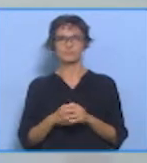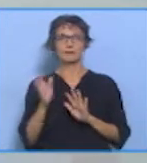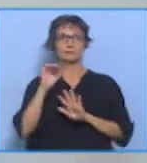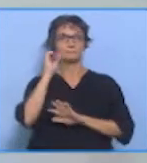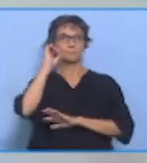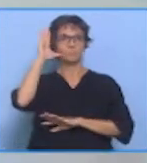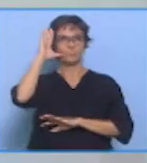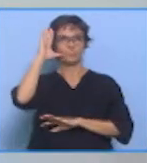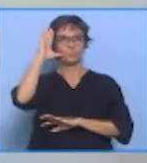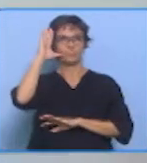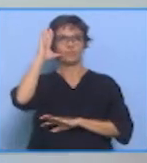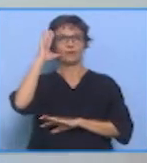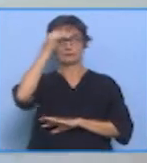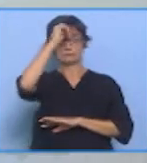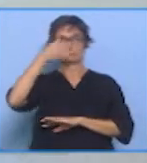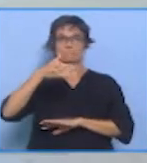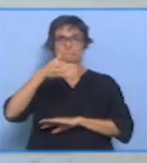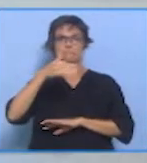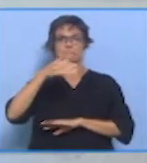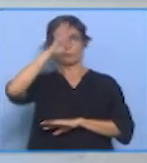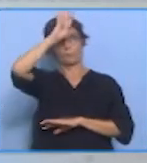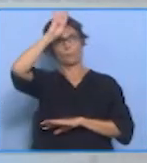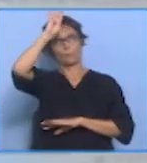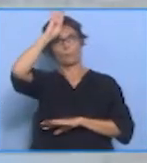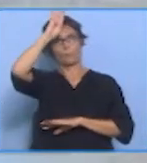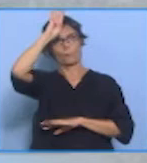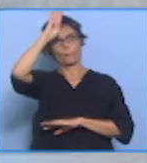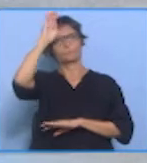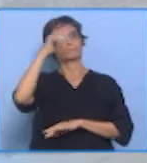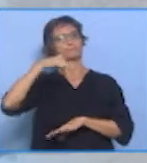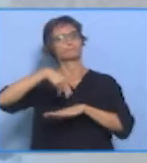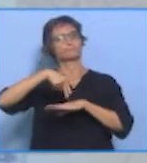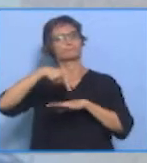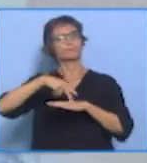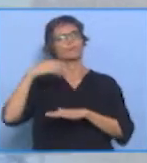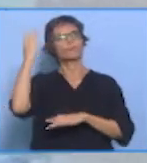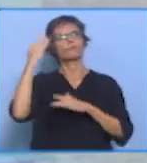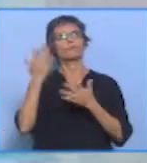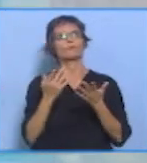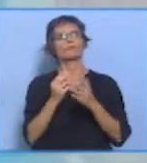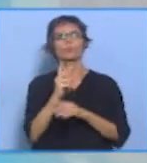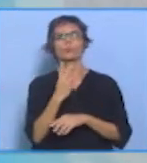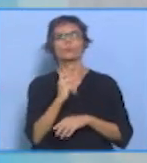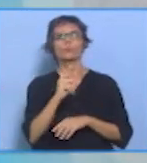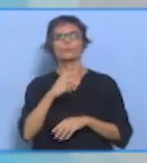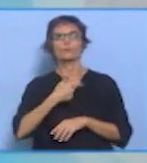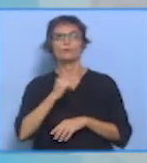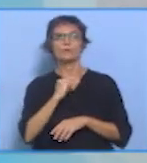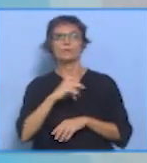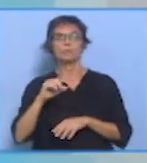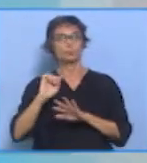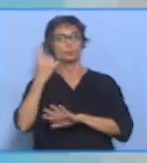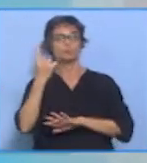Olá, muito boa tarde. Este domingo o Papa preside a canonizações no Vaticano. Um dos novos santos é o Cardeal Newman, cujo percurso